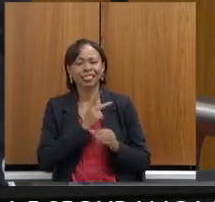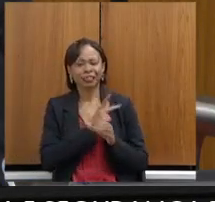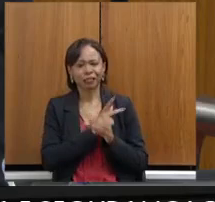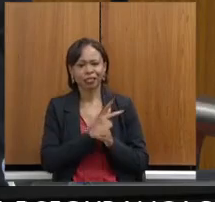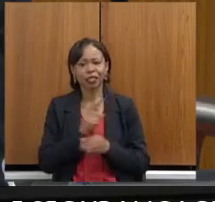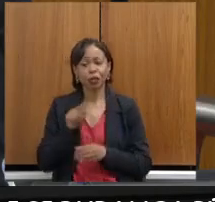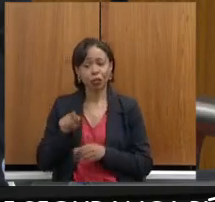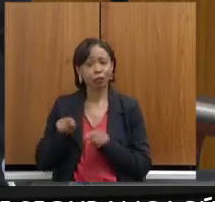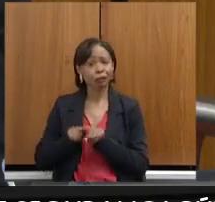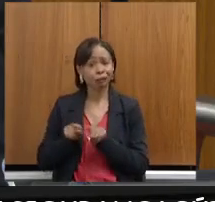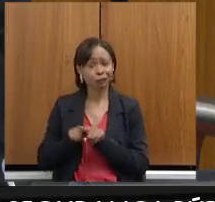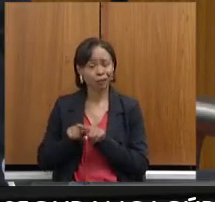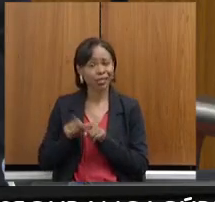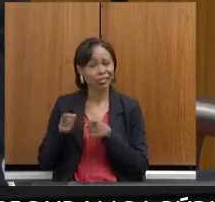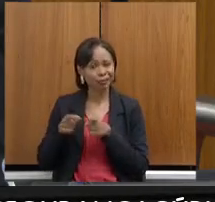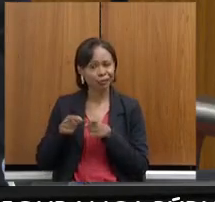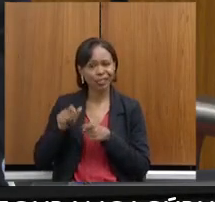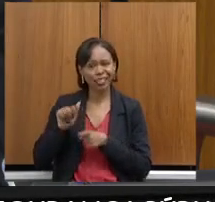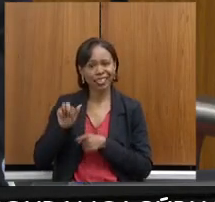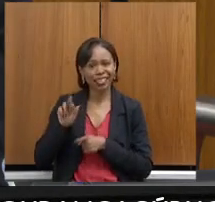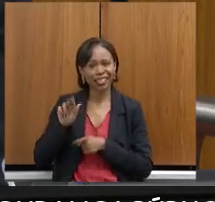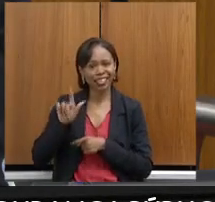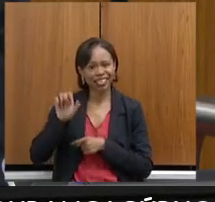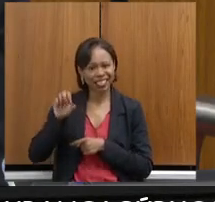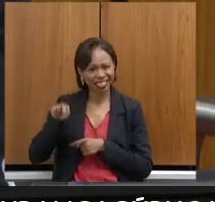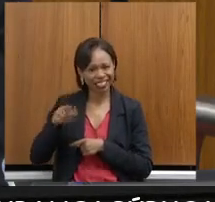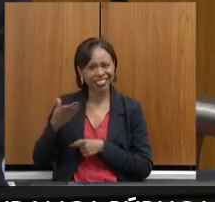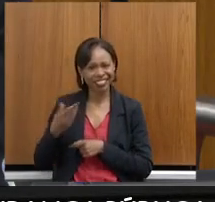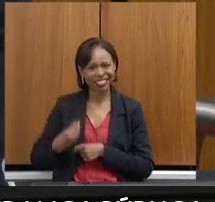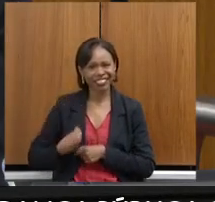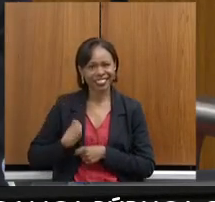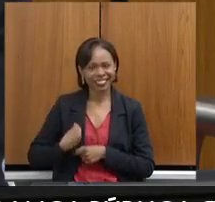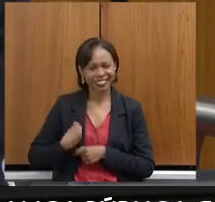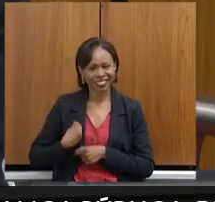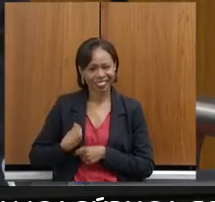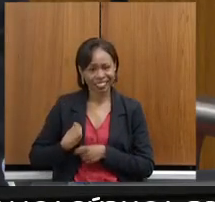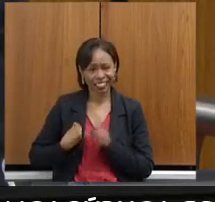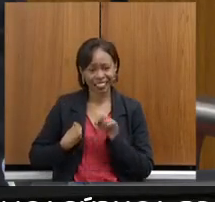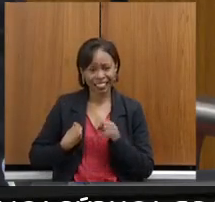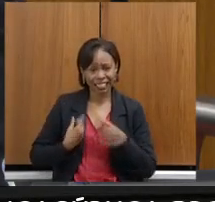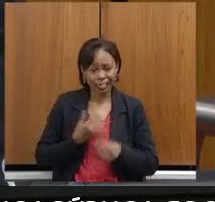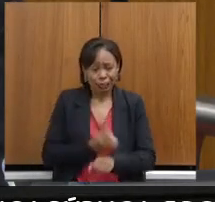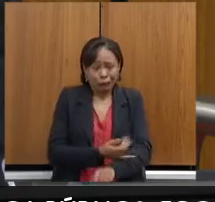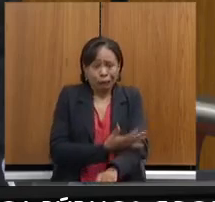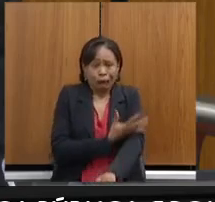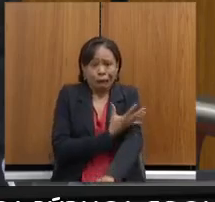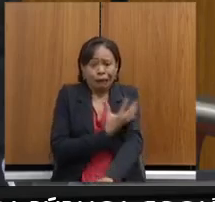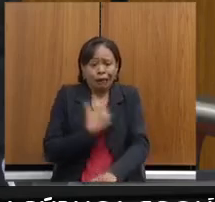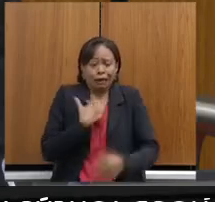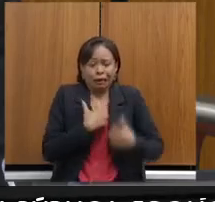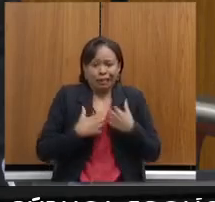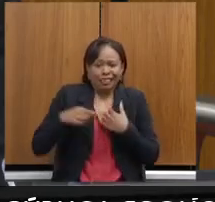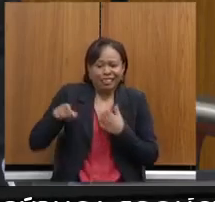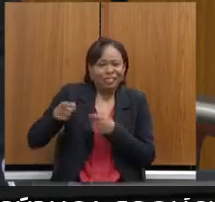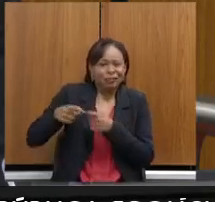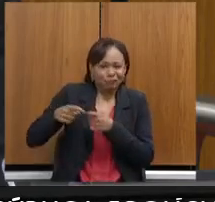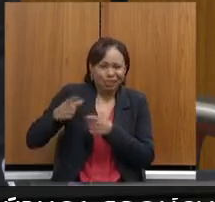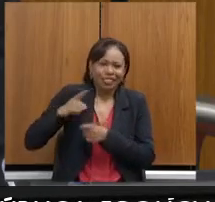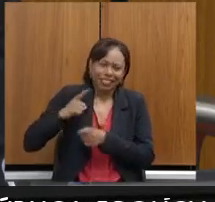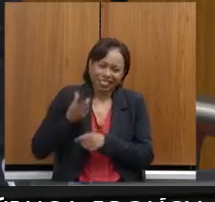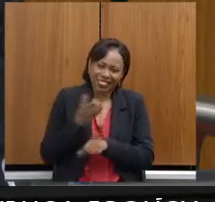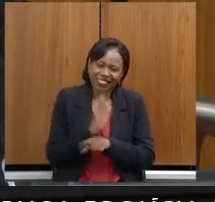médico presente nessas emoções ficarem muito fortes nós já temos um médico aqui na segurança pública